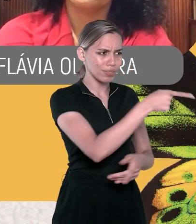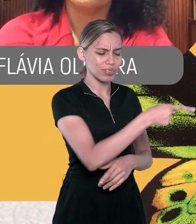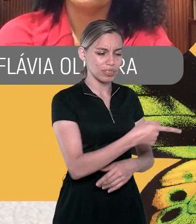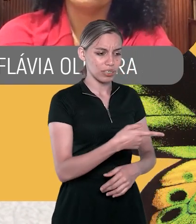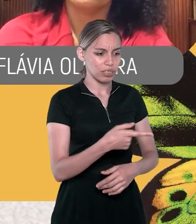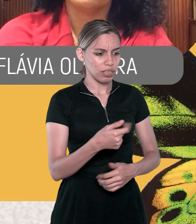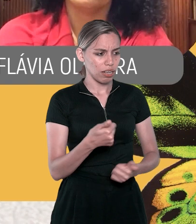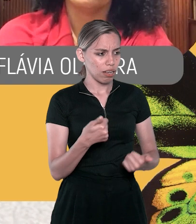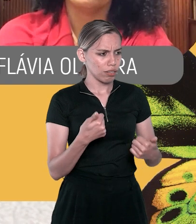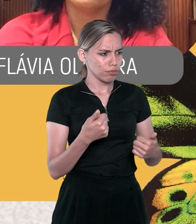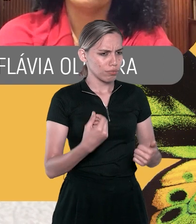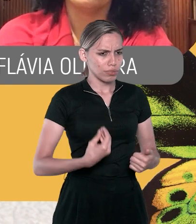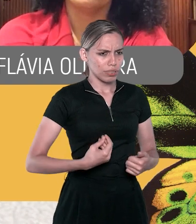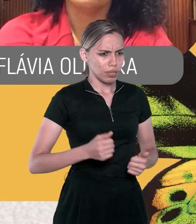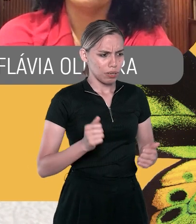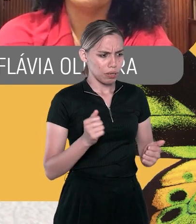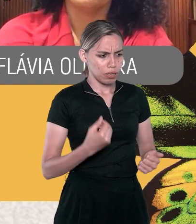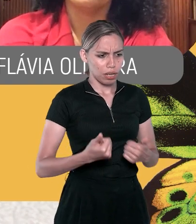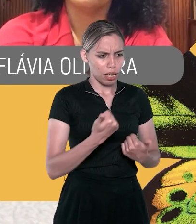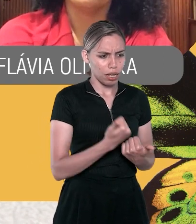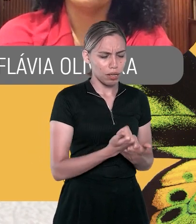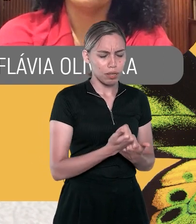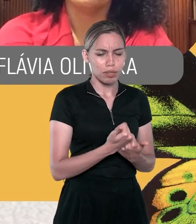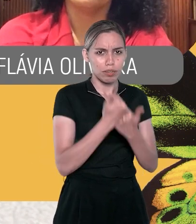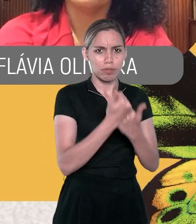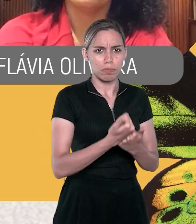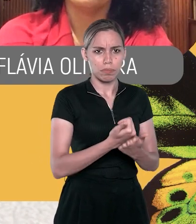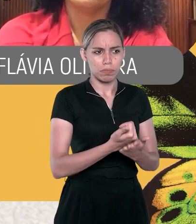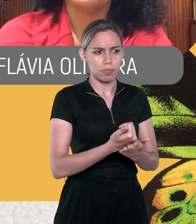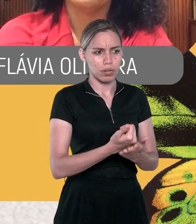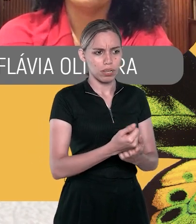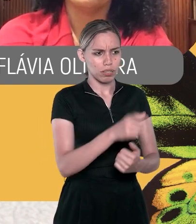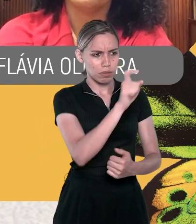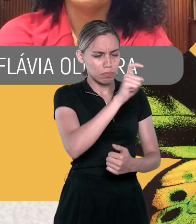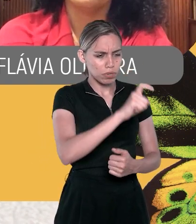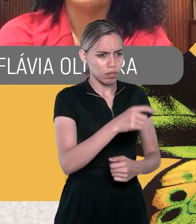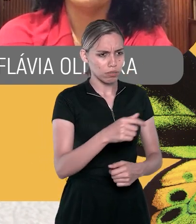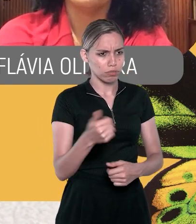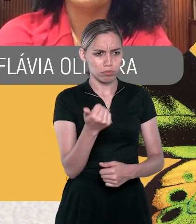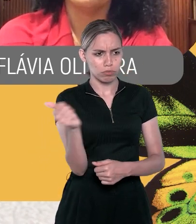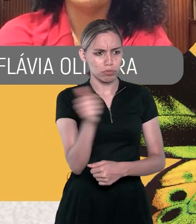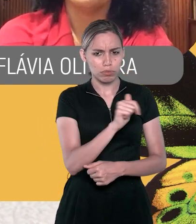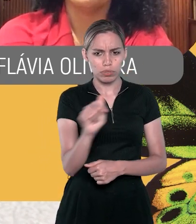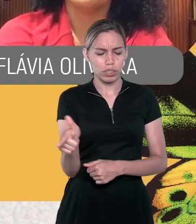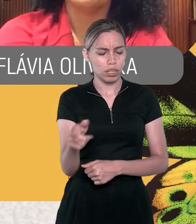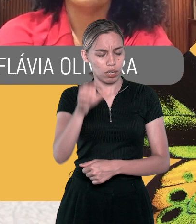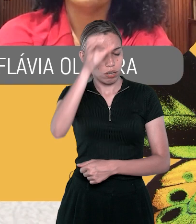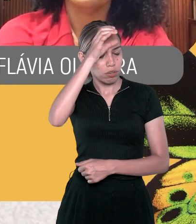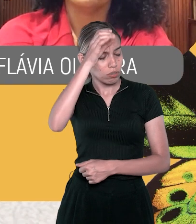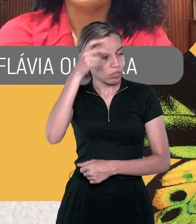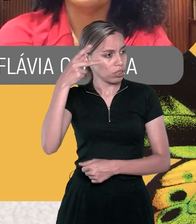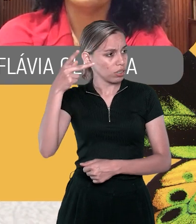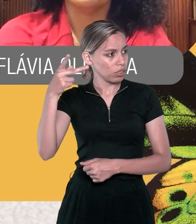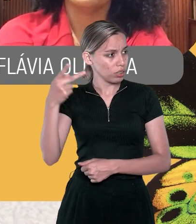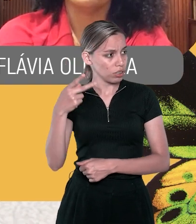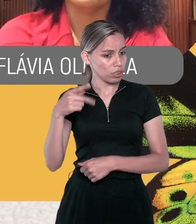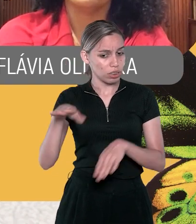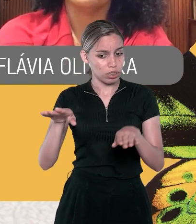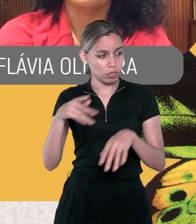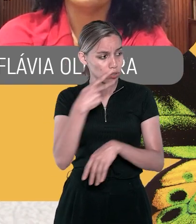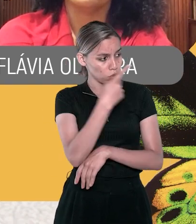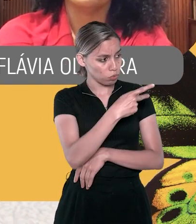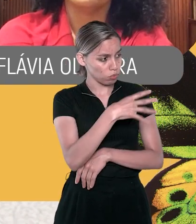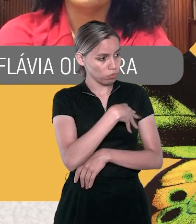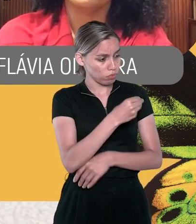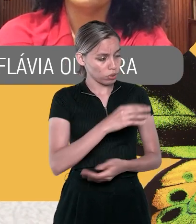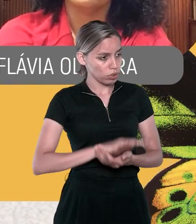de um pichador contra a mãe e o tio da sua filha. Não é questão de lado, Kátia. Tem um lado que é o